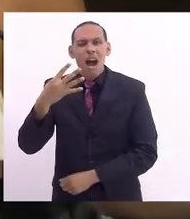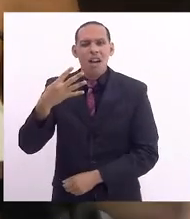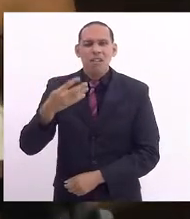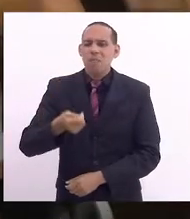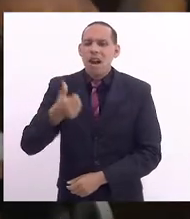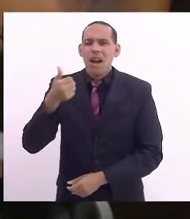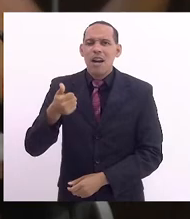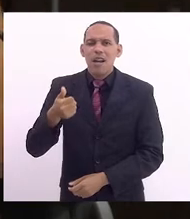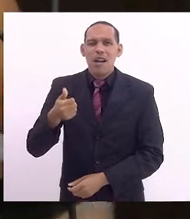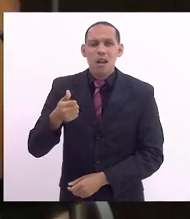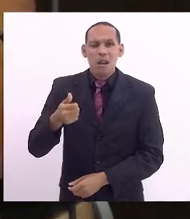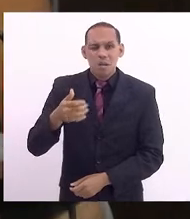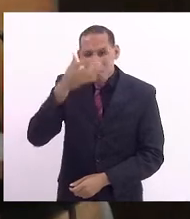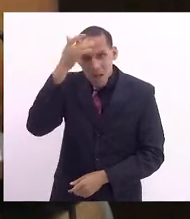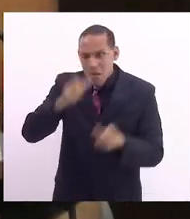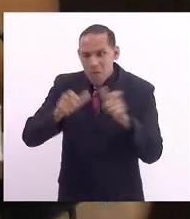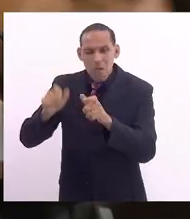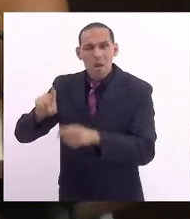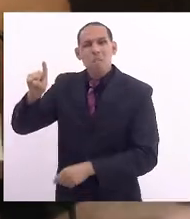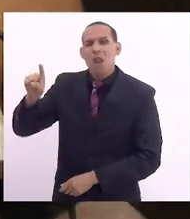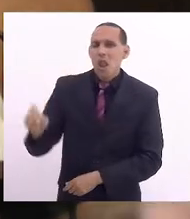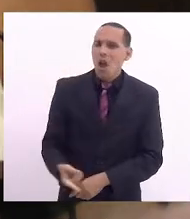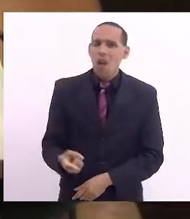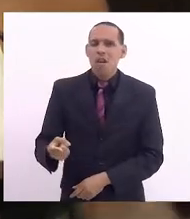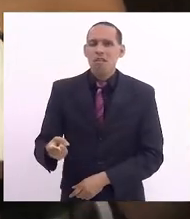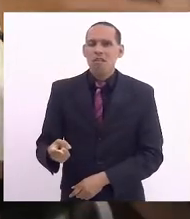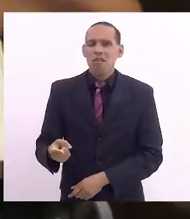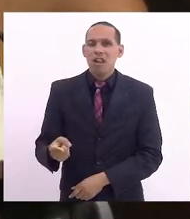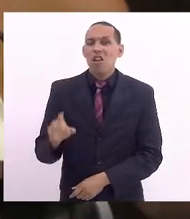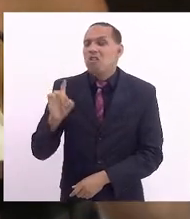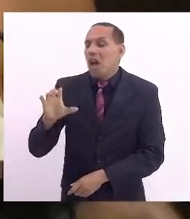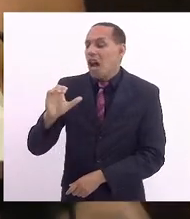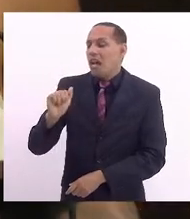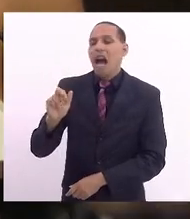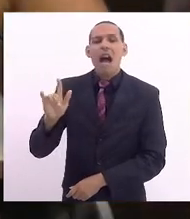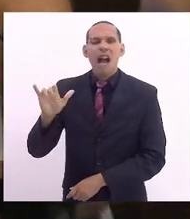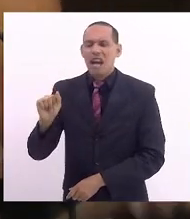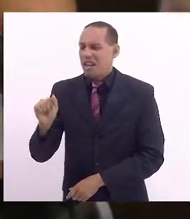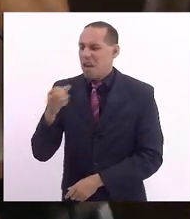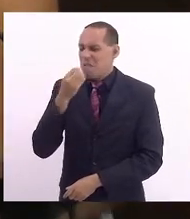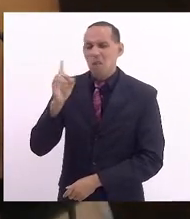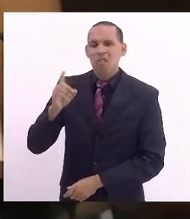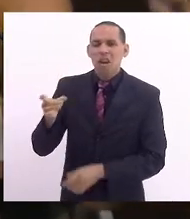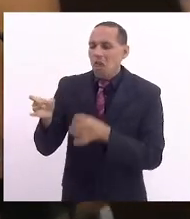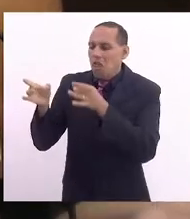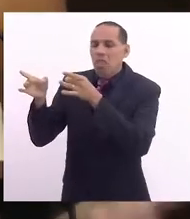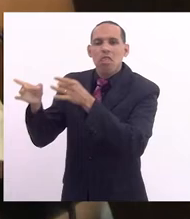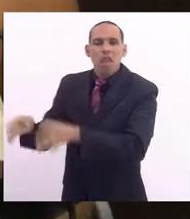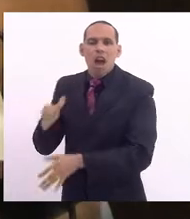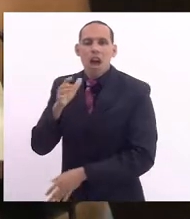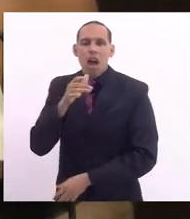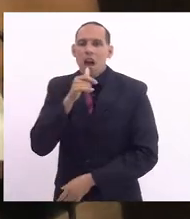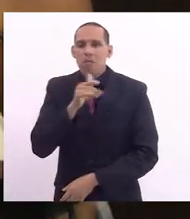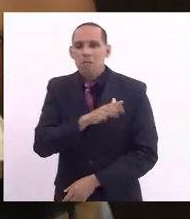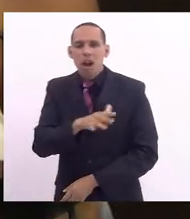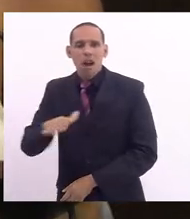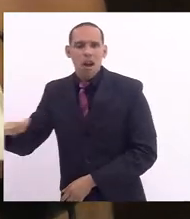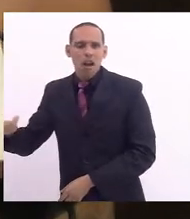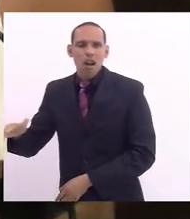milhões. As cargas, como eram assim chamadas, que não serviam, eram jogadas no mar. Mães separadas dos seus filhos,